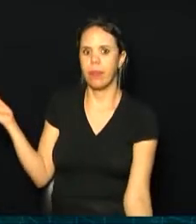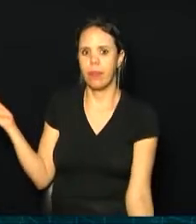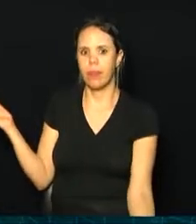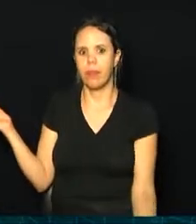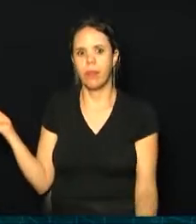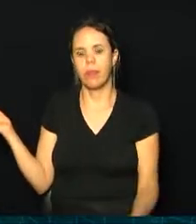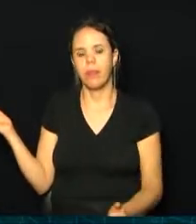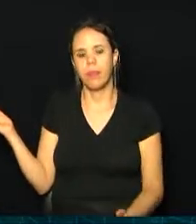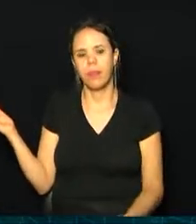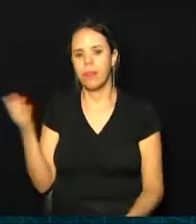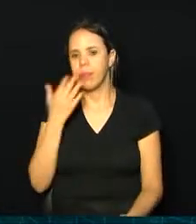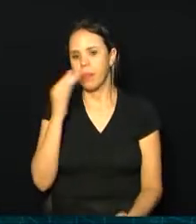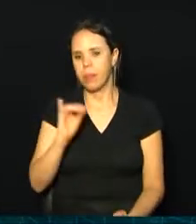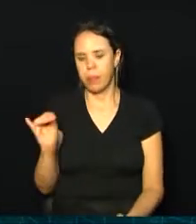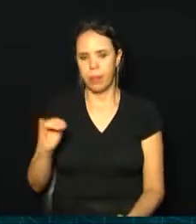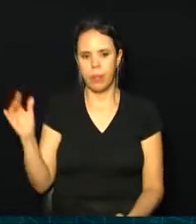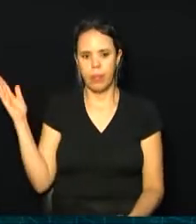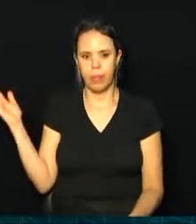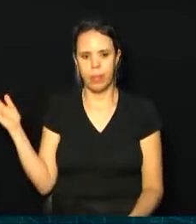146.614 casos. Indaiatuba,